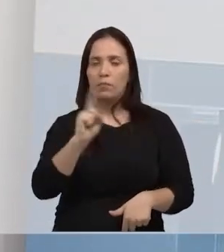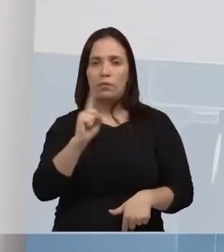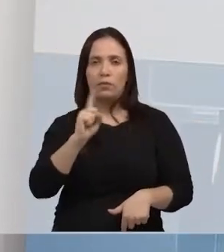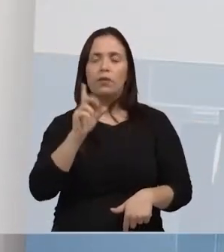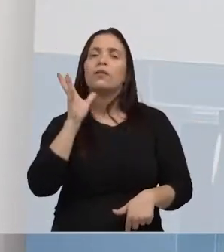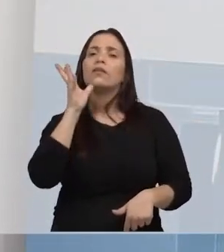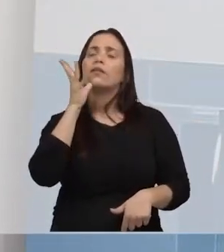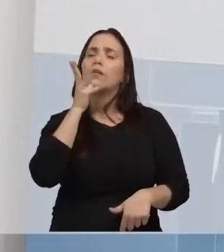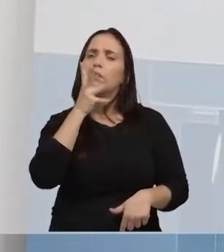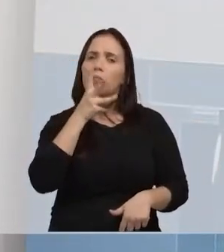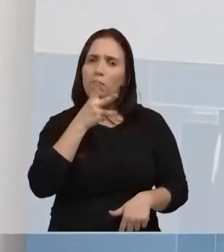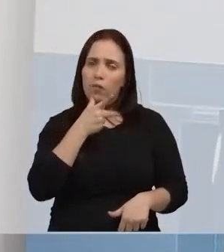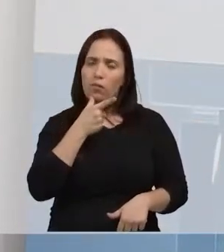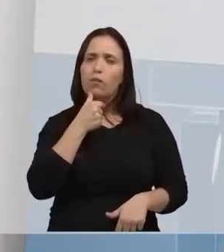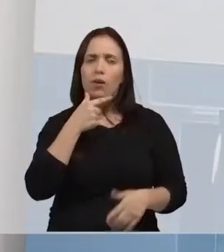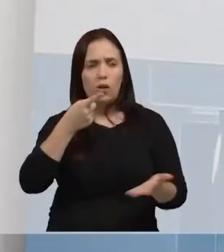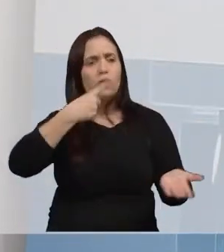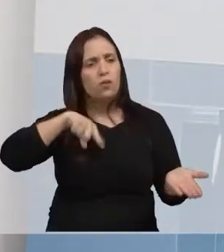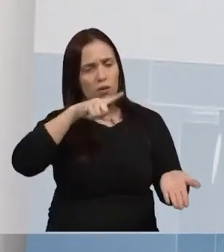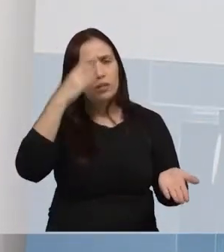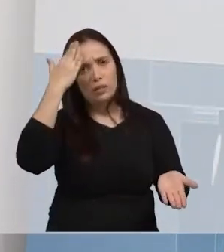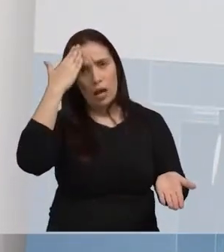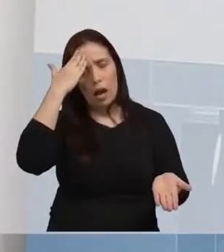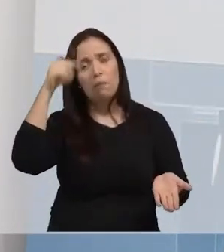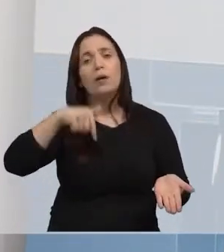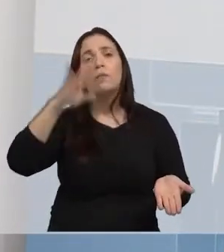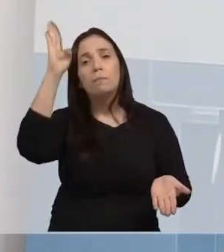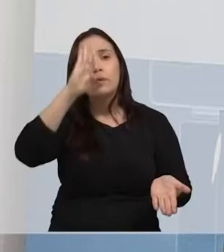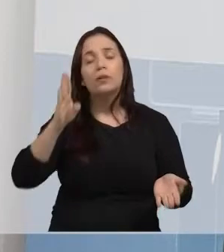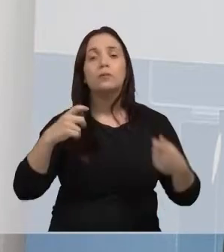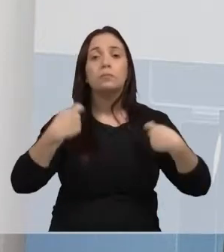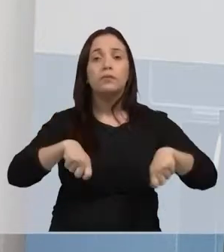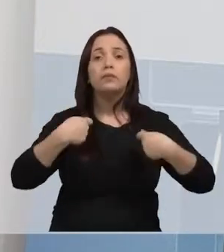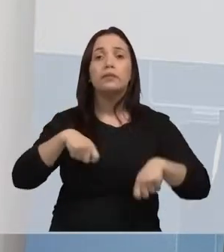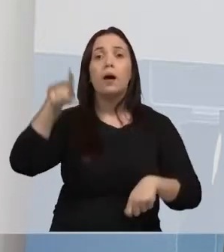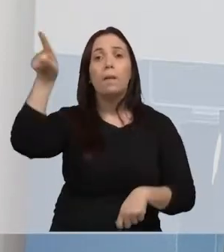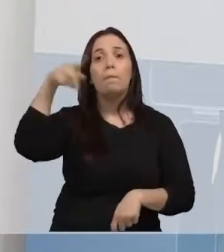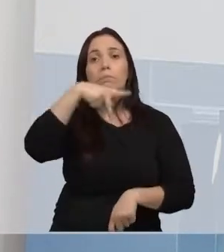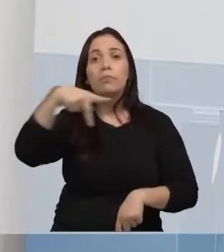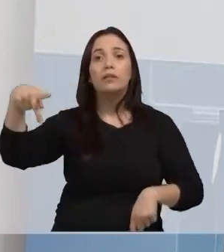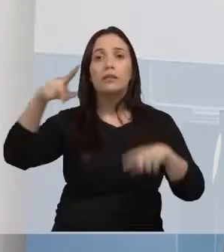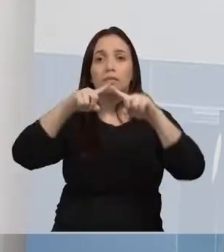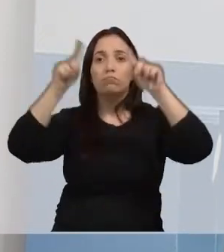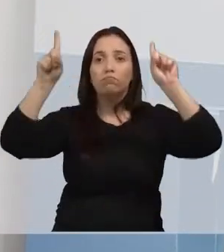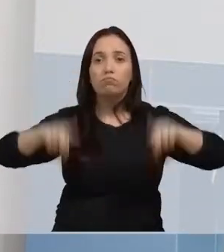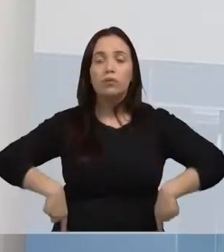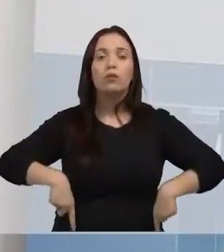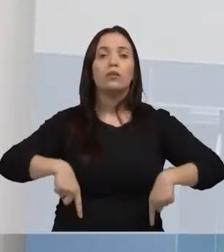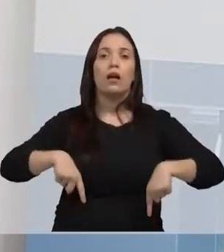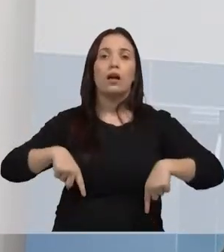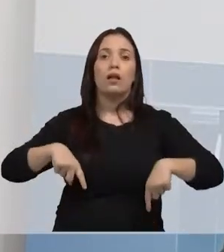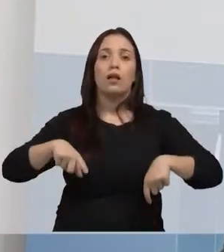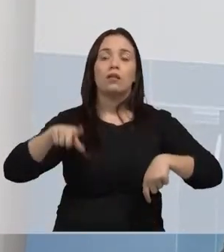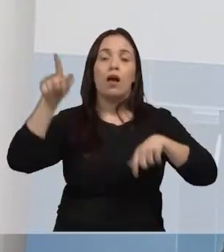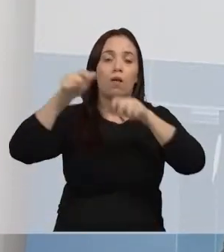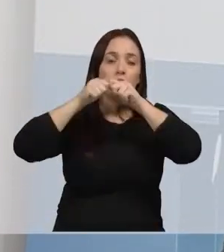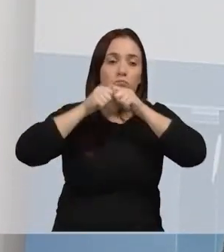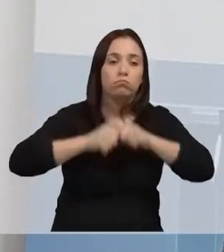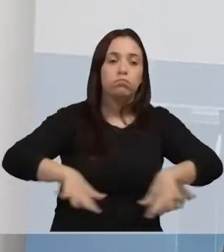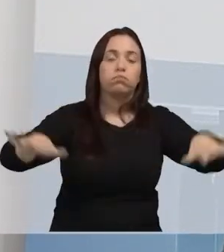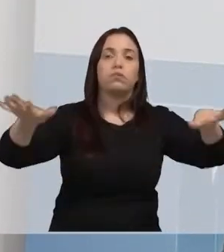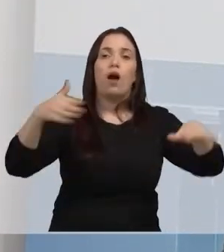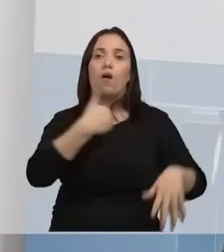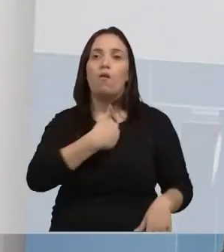sociedade civil. Com o Exército e principalmente com a sociedade civil. Então, o candidato a governador que vender aí ilha de